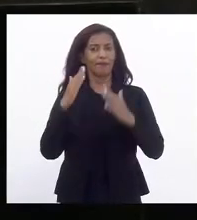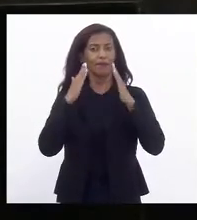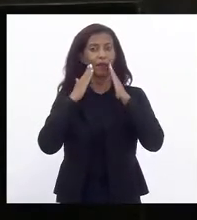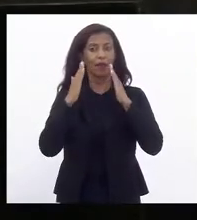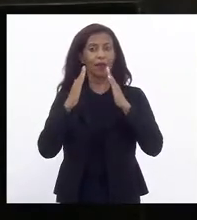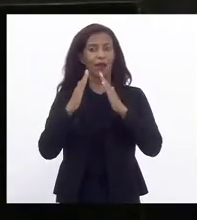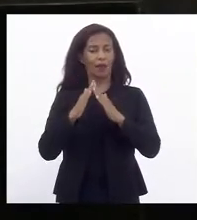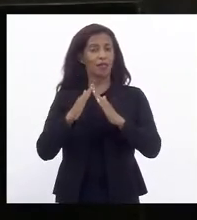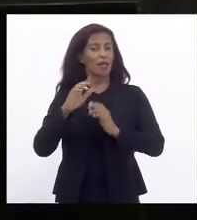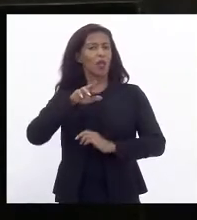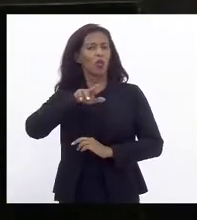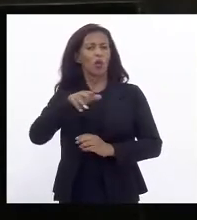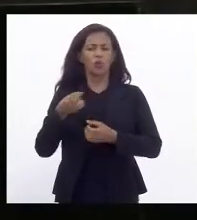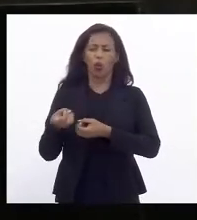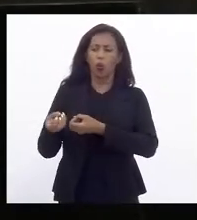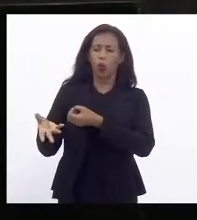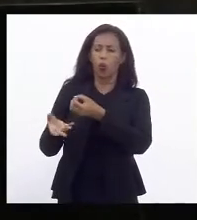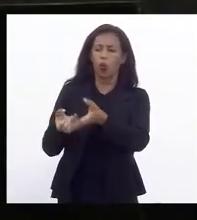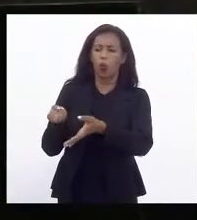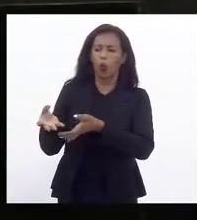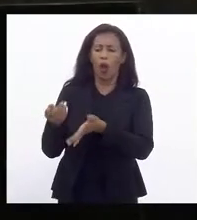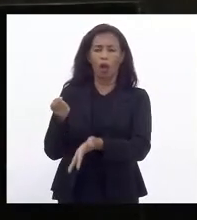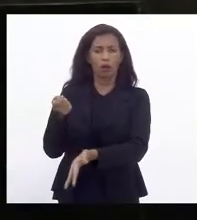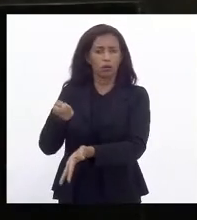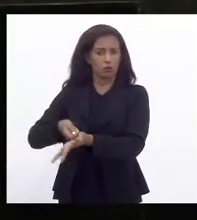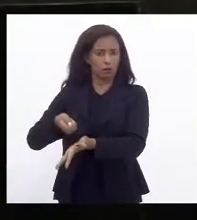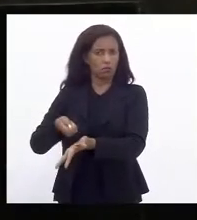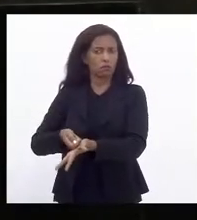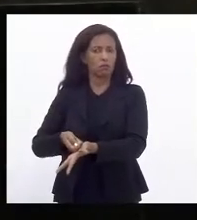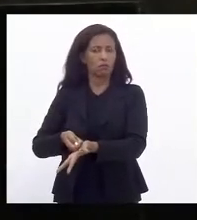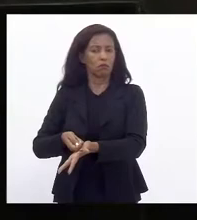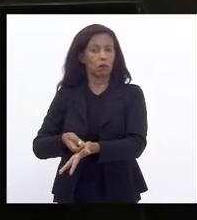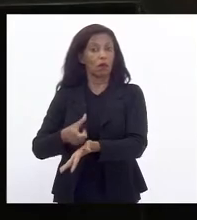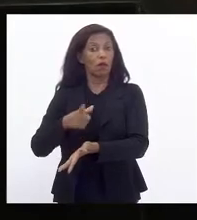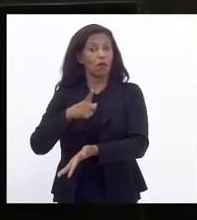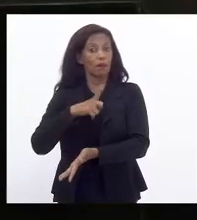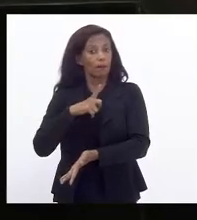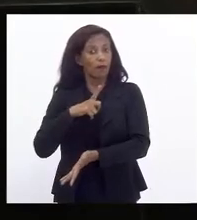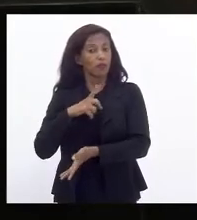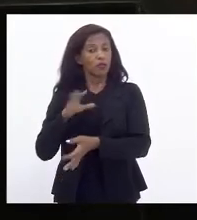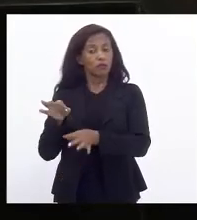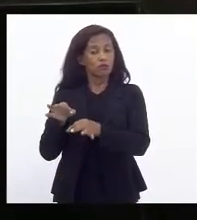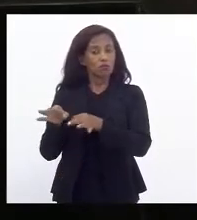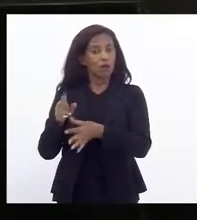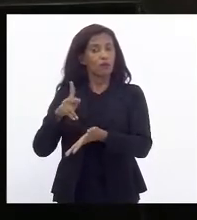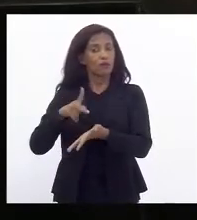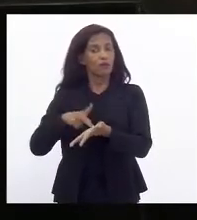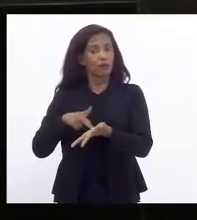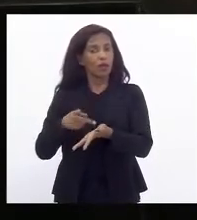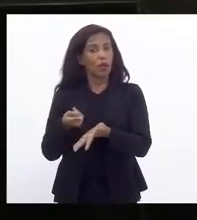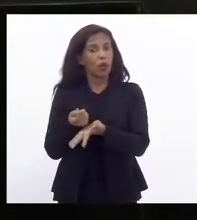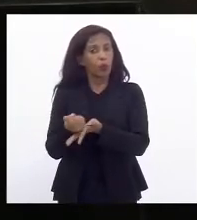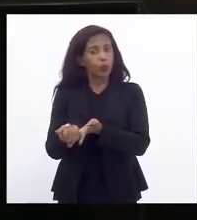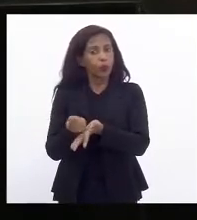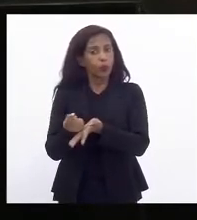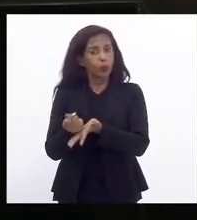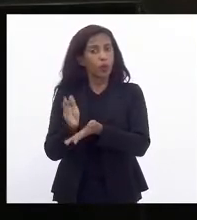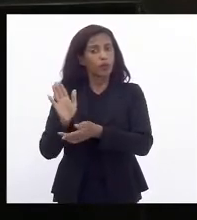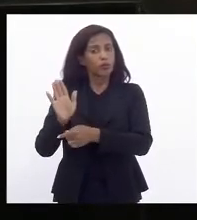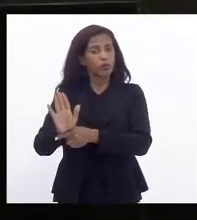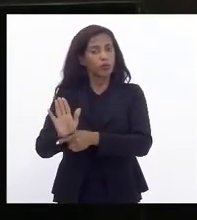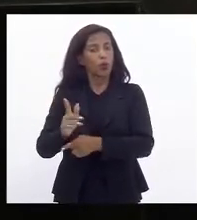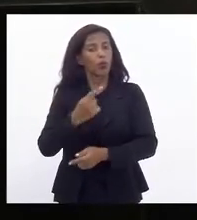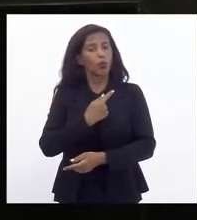só distribuir, não é só garantir, mas ter as condições reais e financeiras